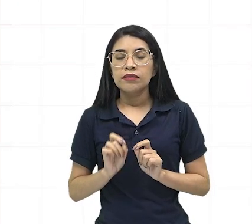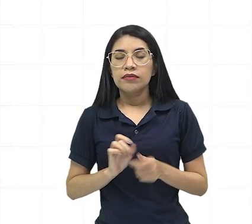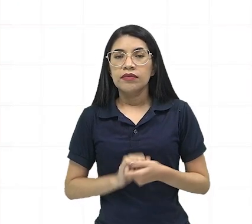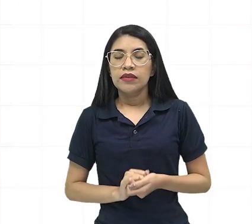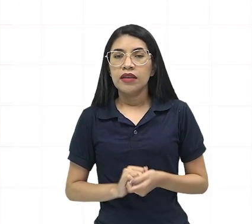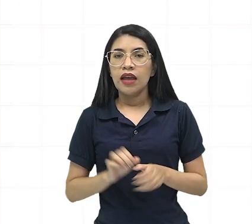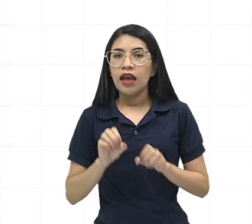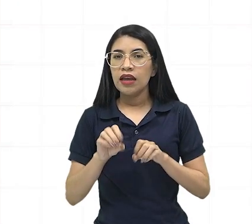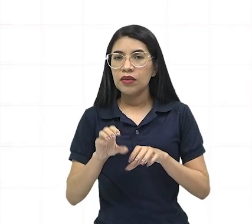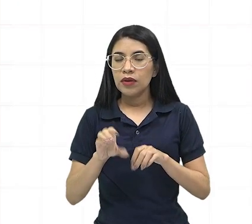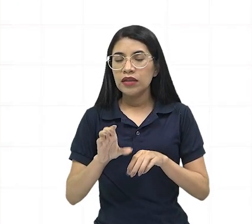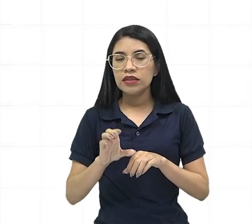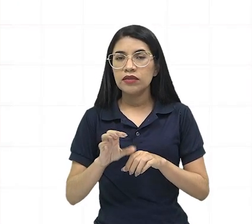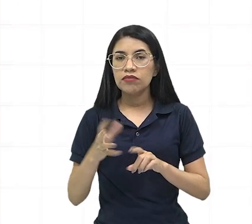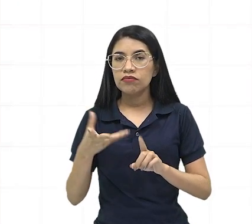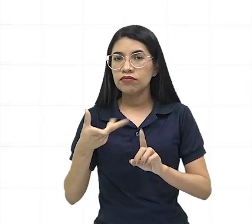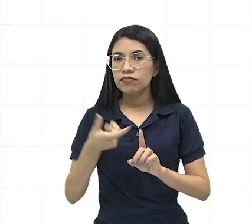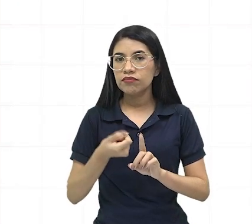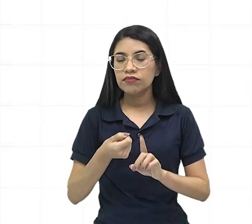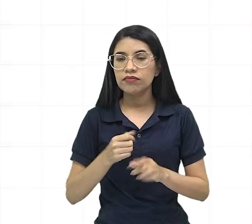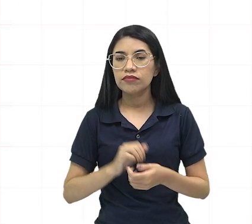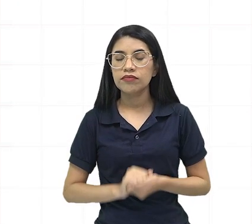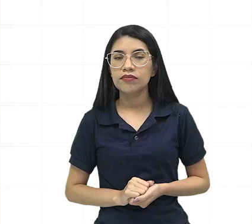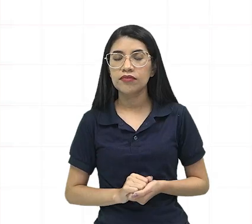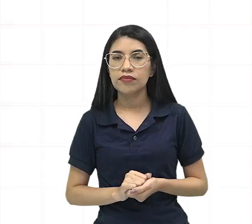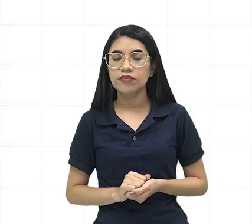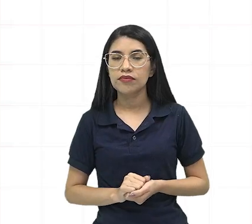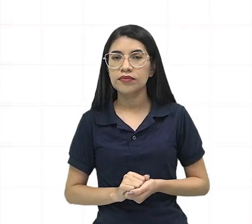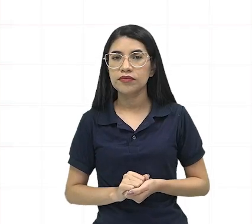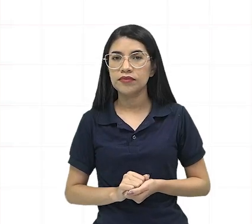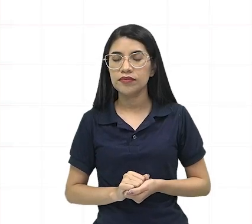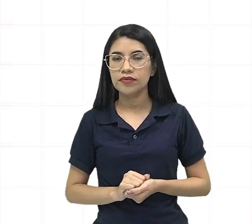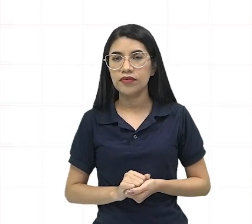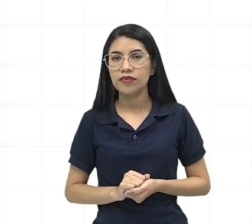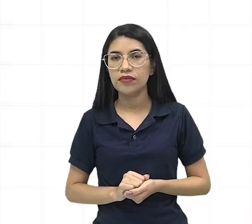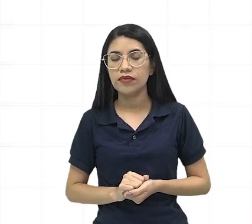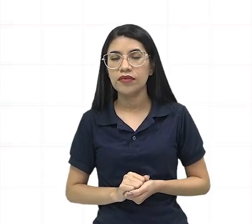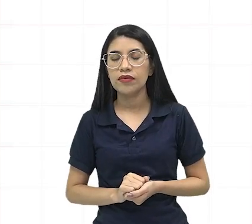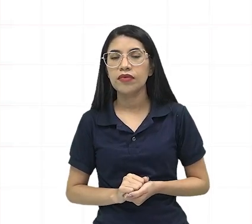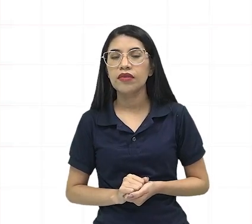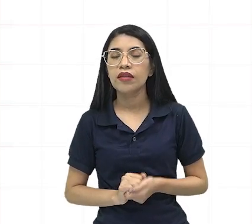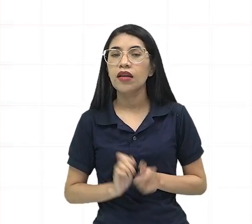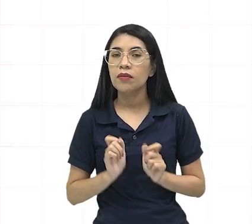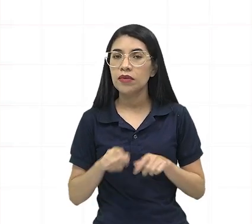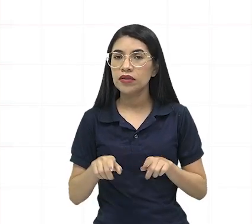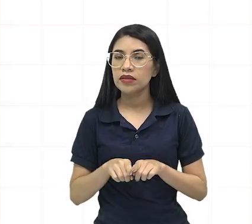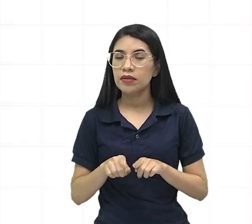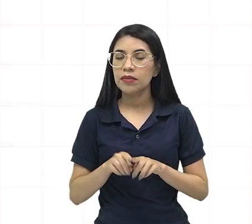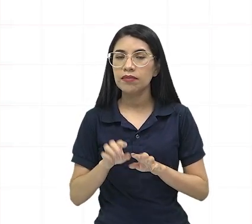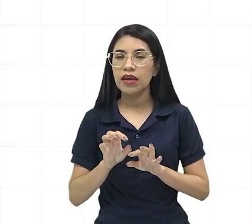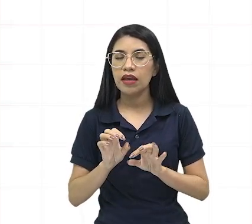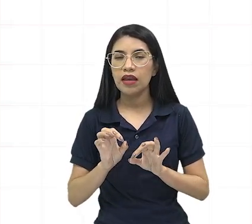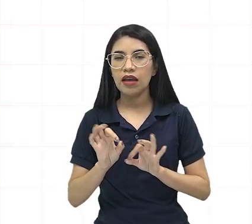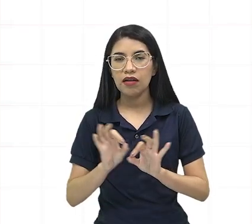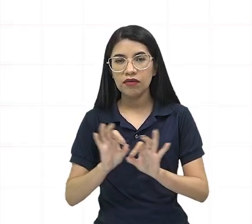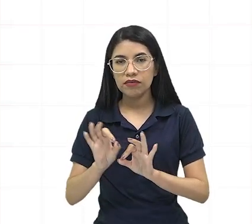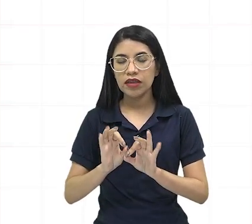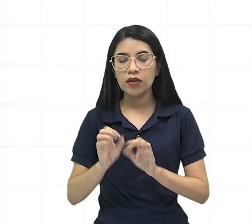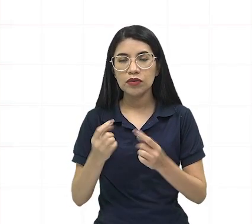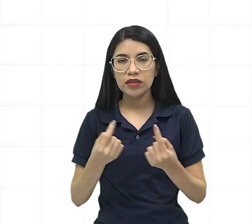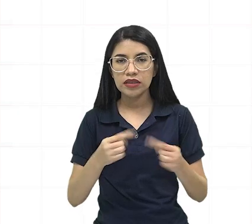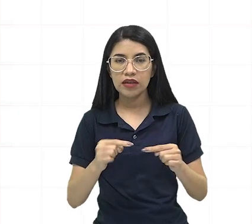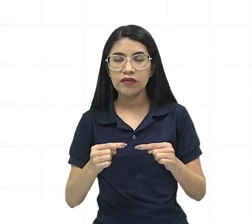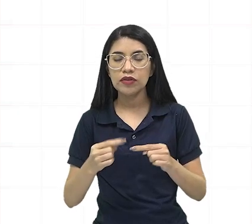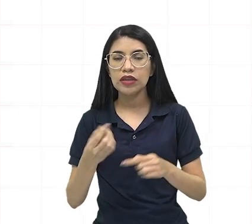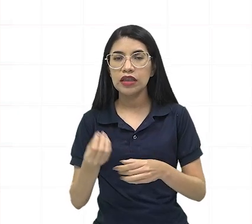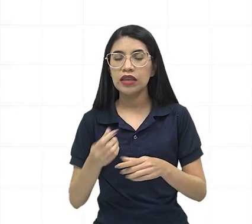qualificação profissional. A educação e a qualificação profissional podem preparar as pessoas para os desafios do